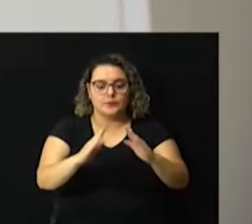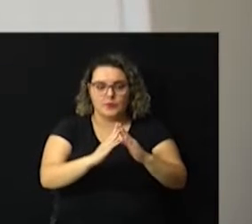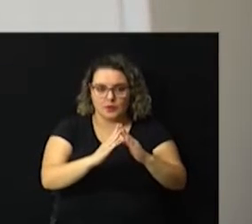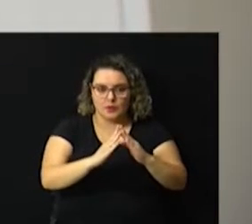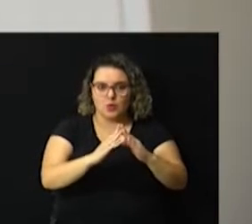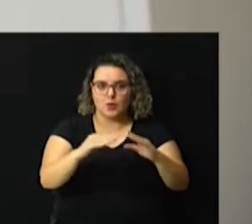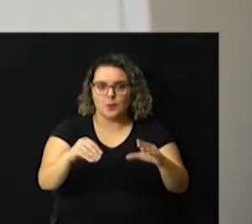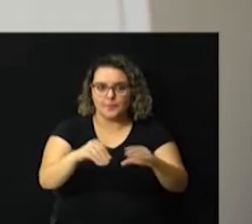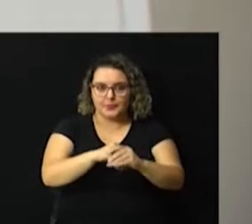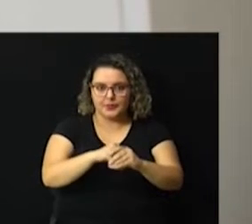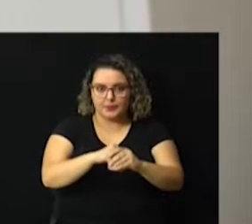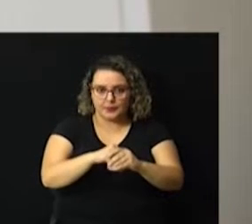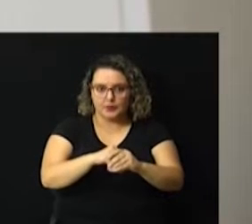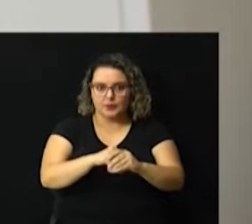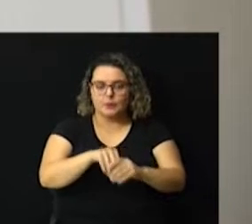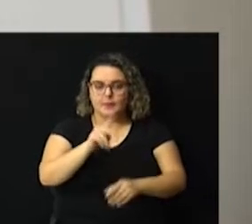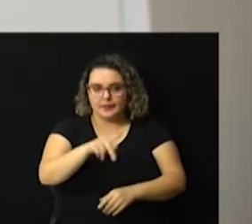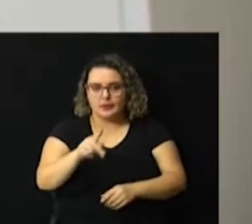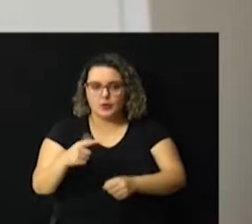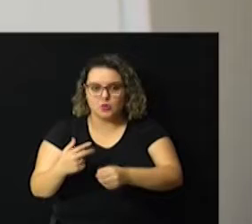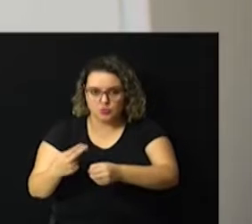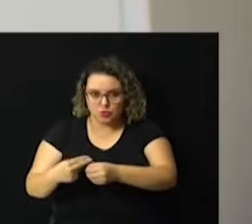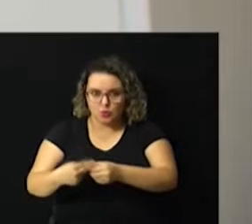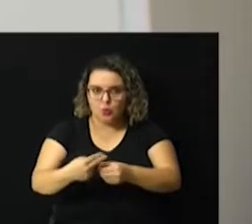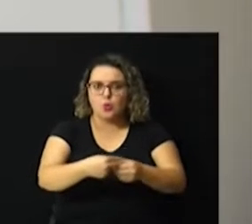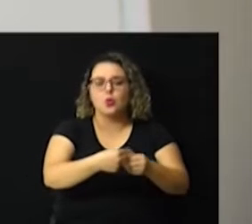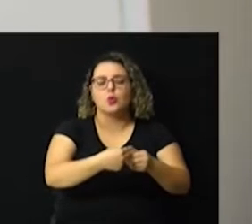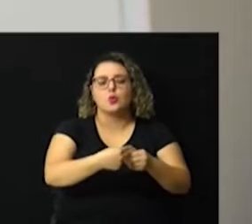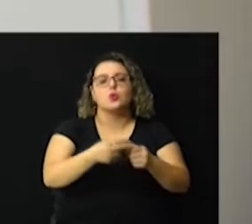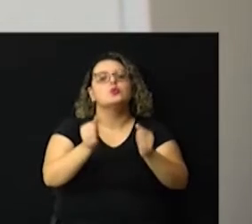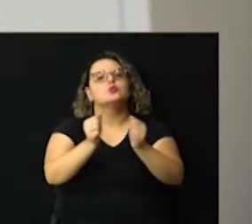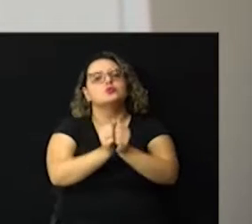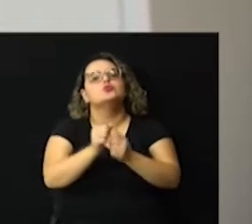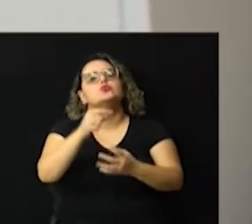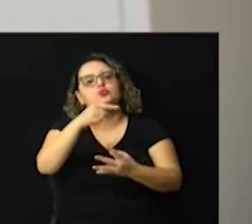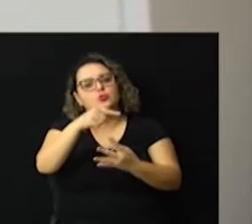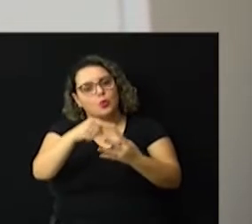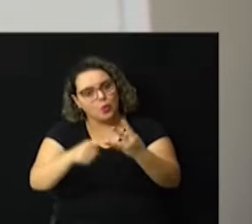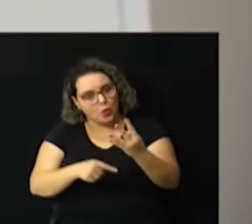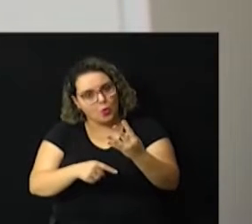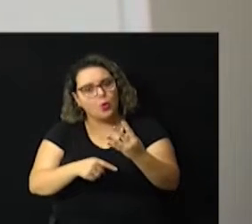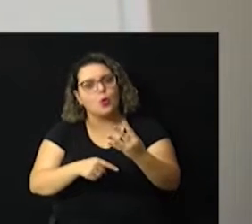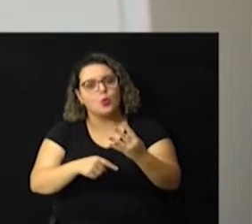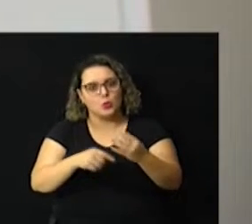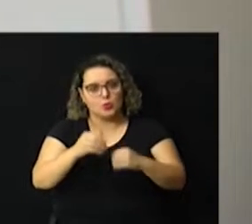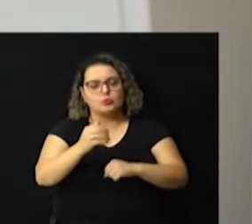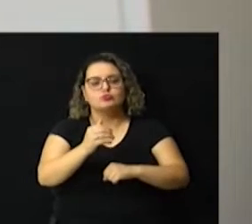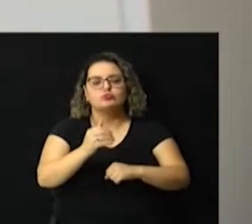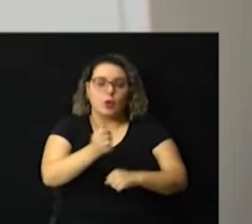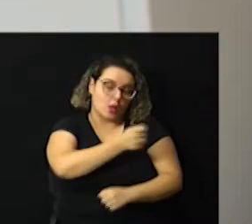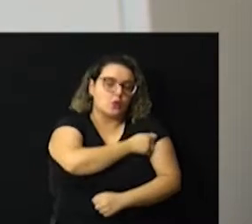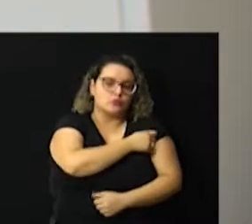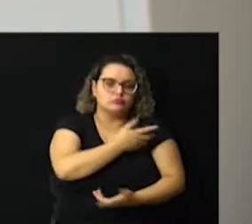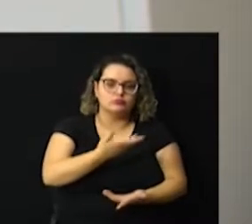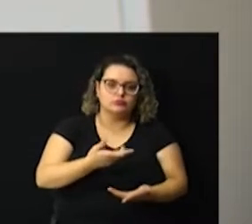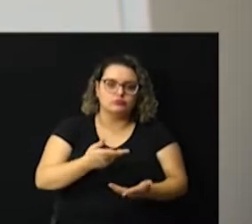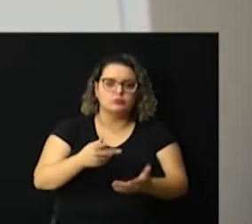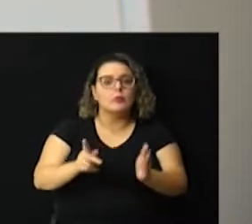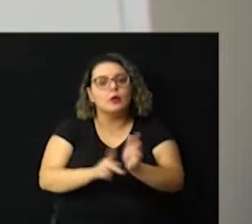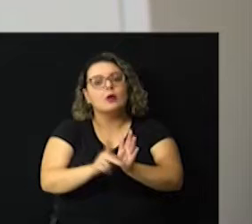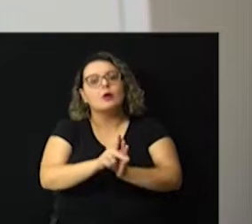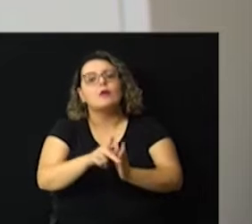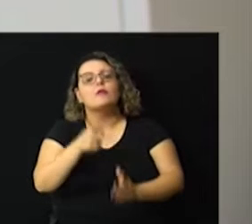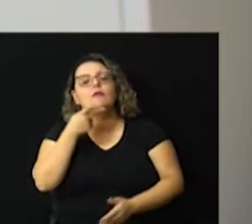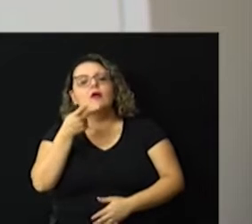da Unicamp e junto com 4 residentes da Unicamp nós escrevemos o projeto Fala